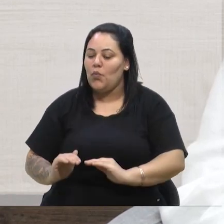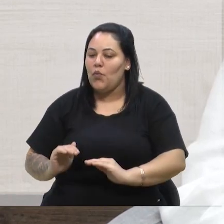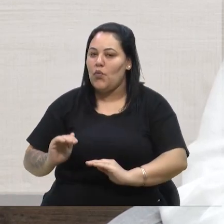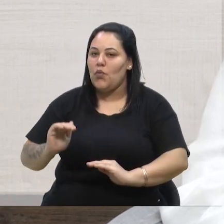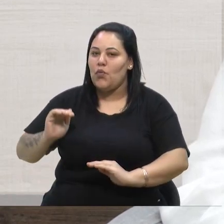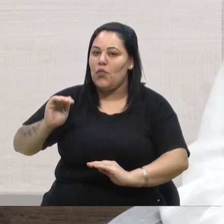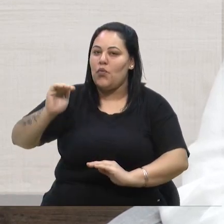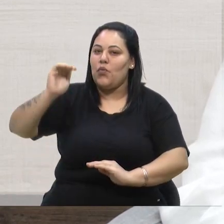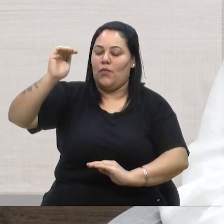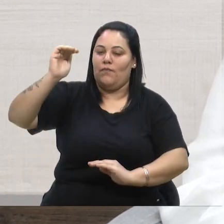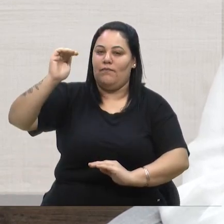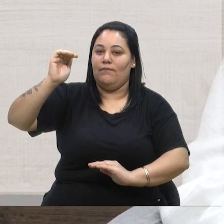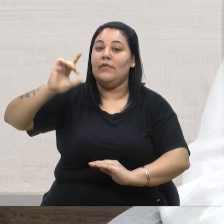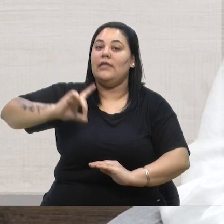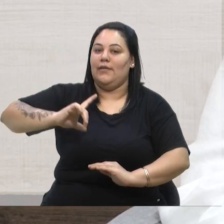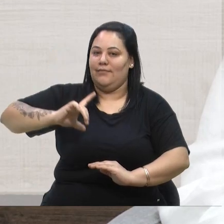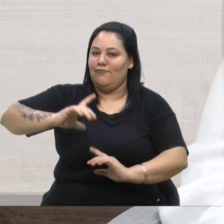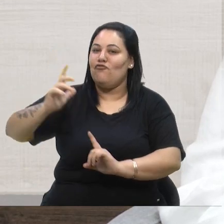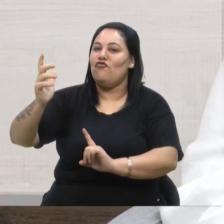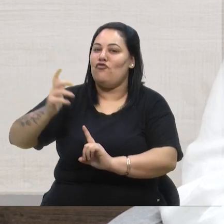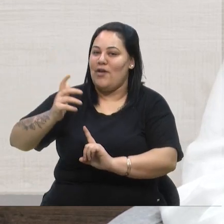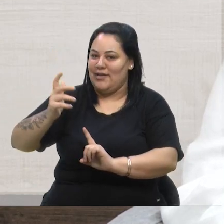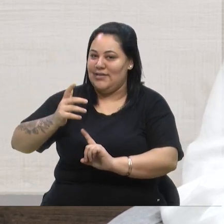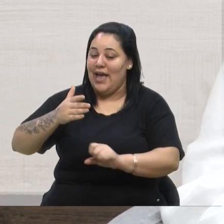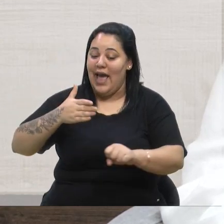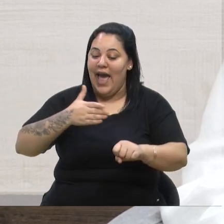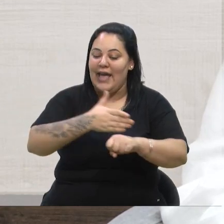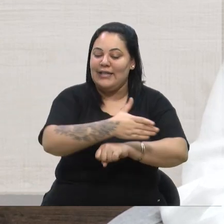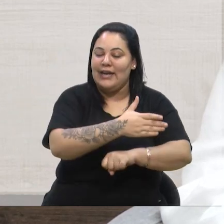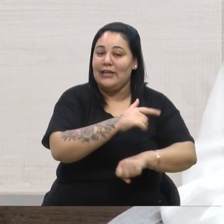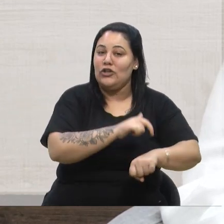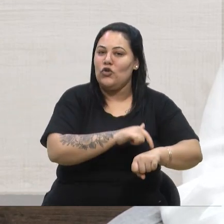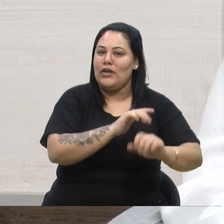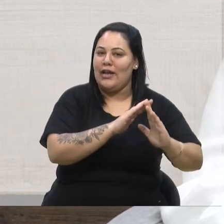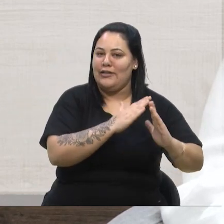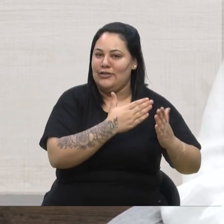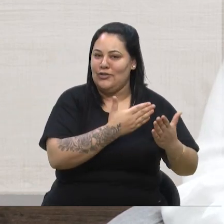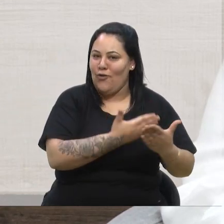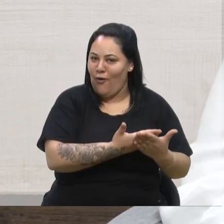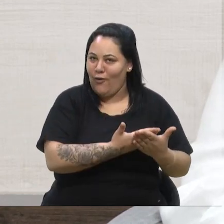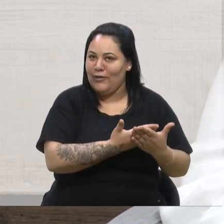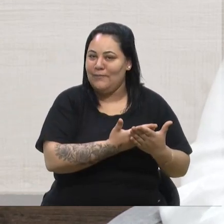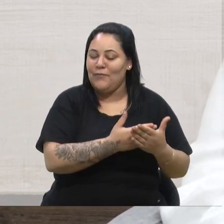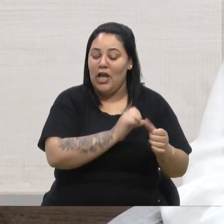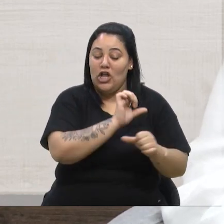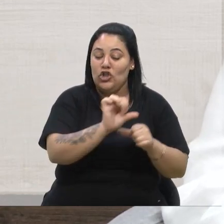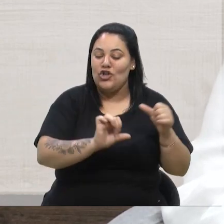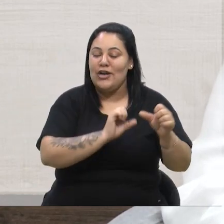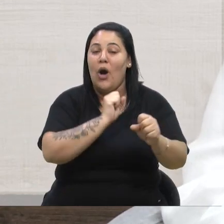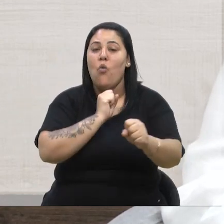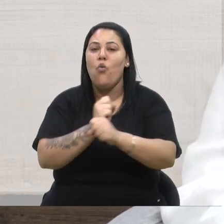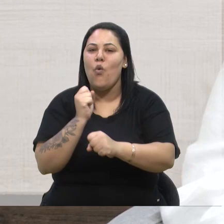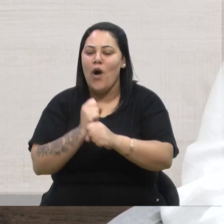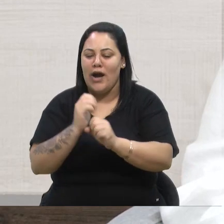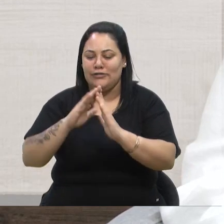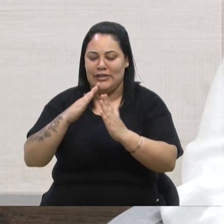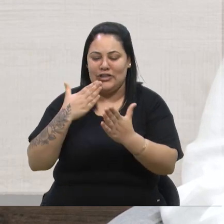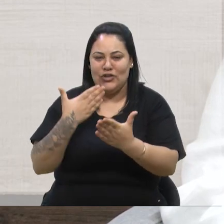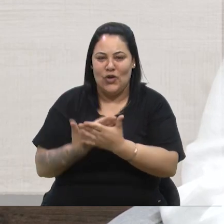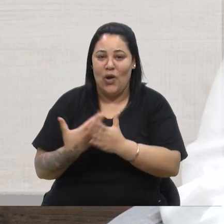crescimento, realmente. Então, a entrada na escola é impactante, trocar de série é